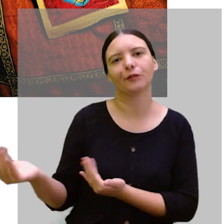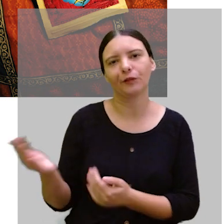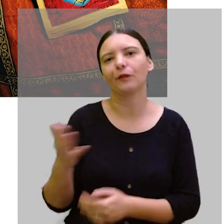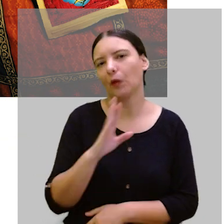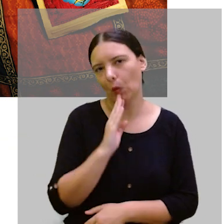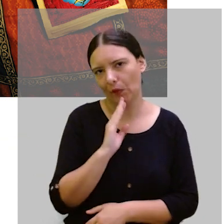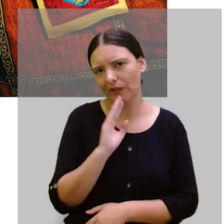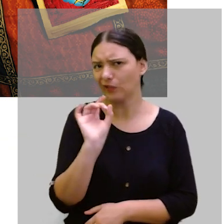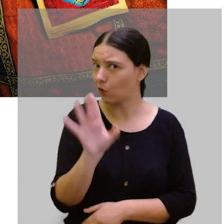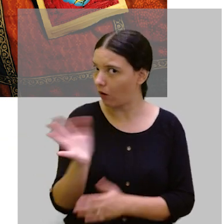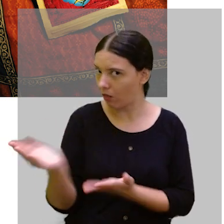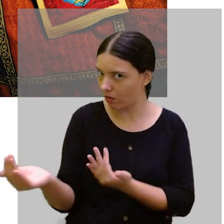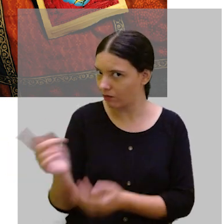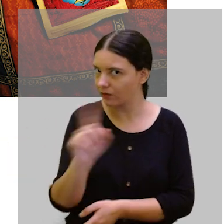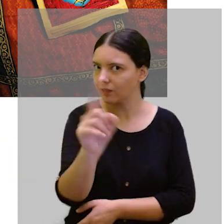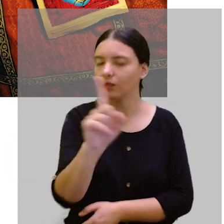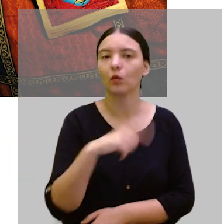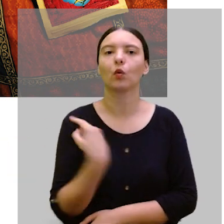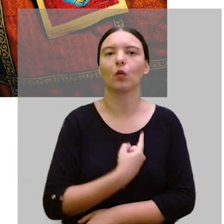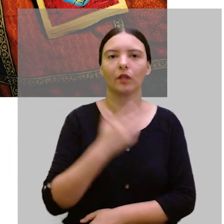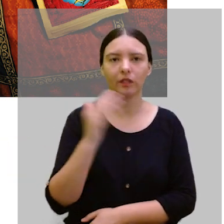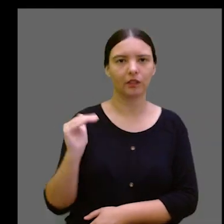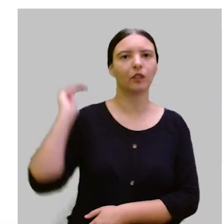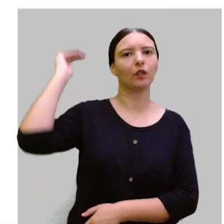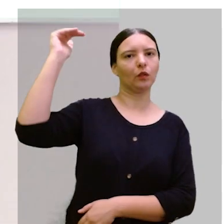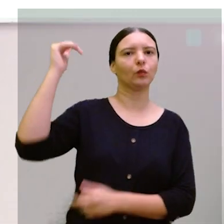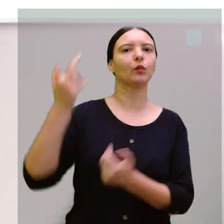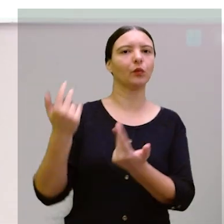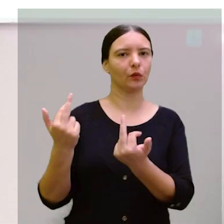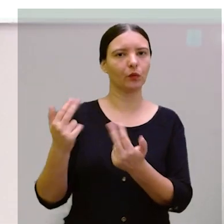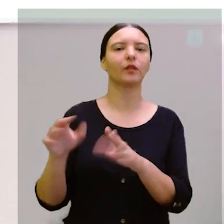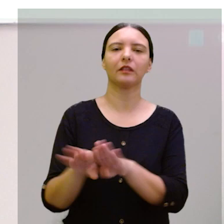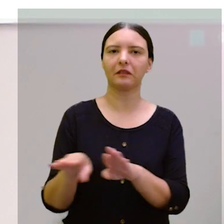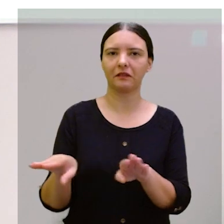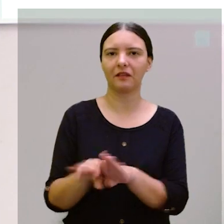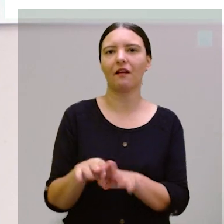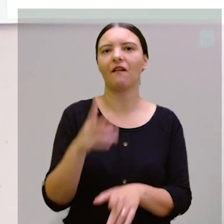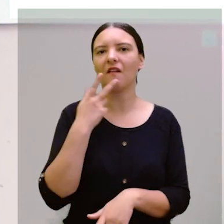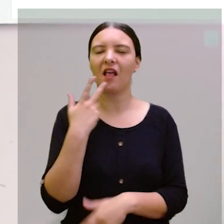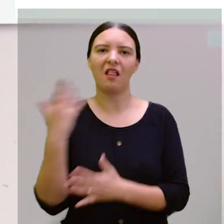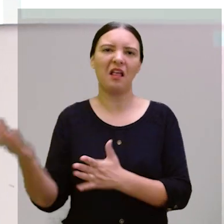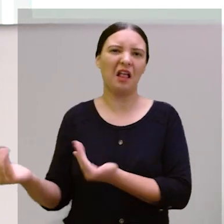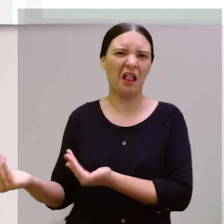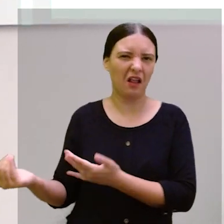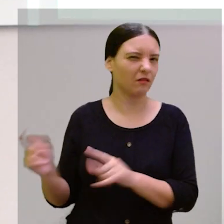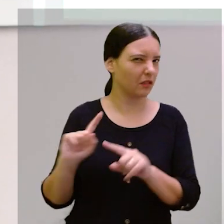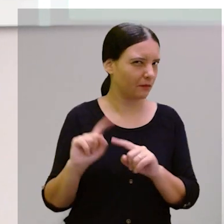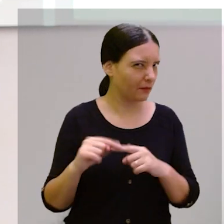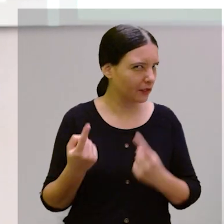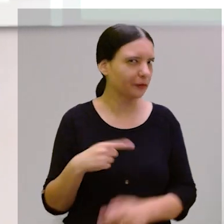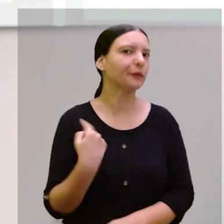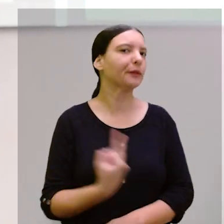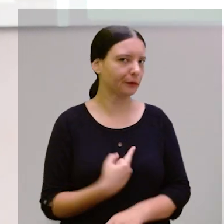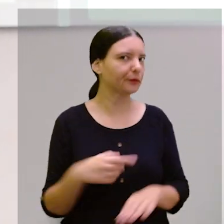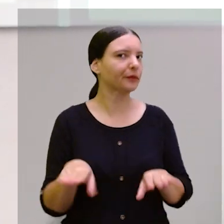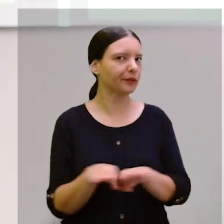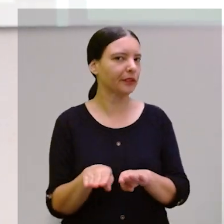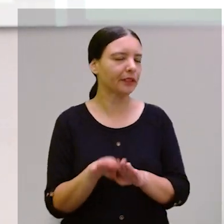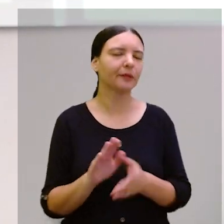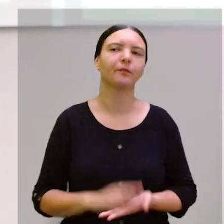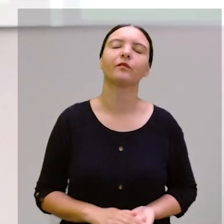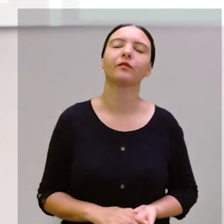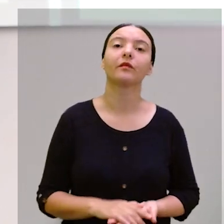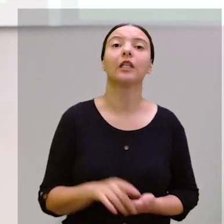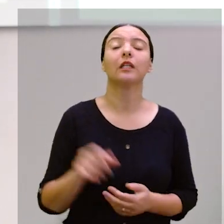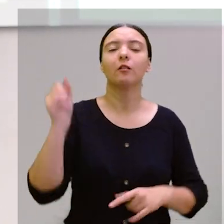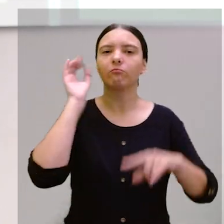não é só adolescente, tá? Nós adultos também estamos assim, a gente joga a conta toda para vocês, mas a gente também está assim. Então, por um lado você